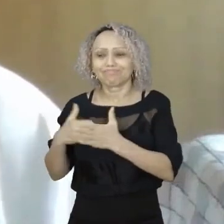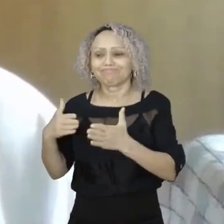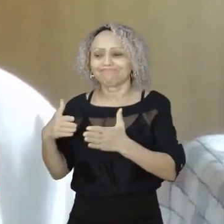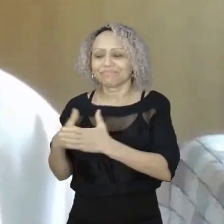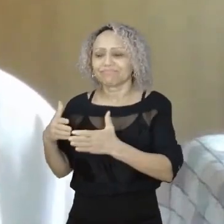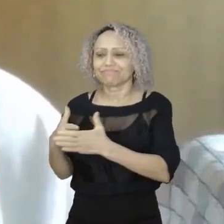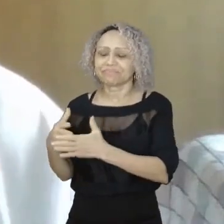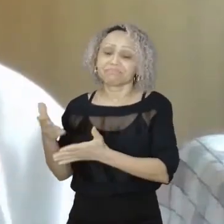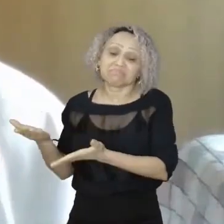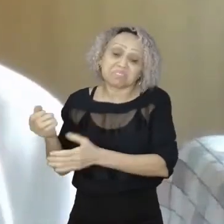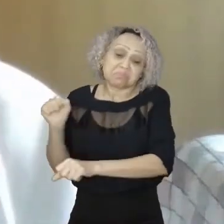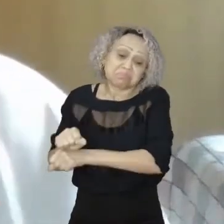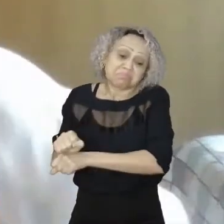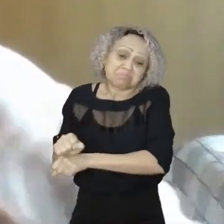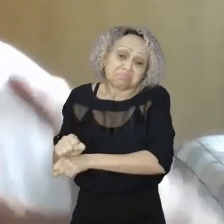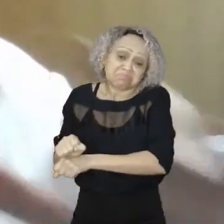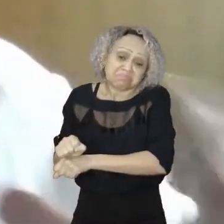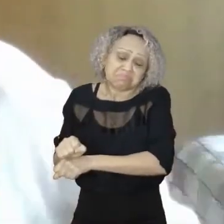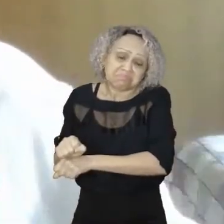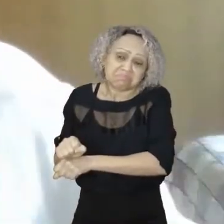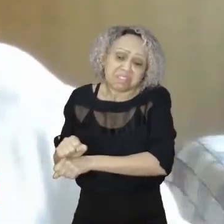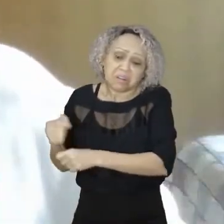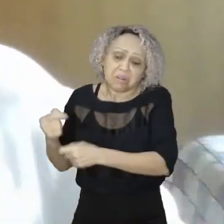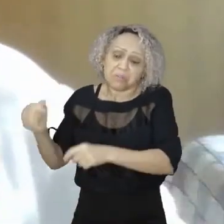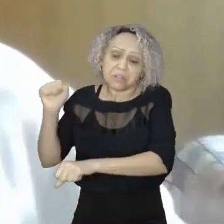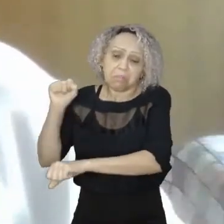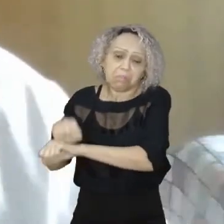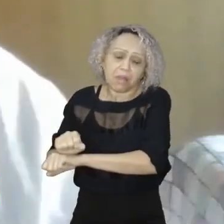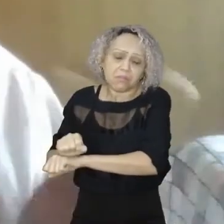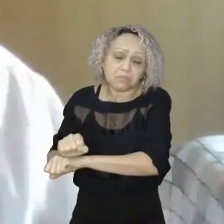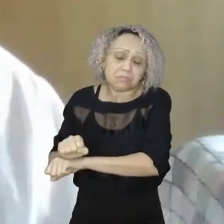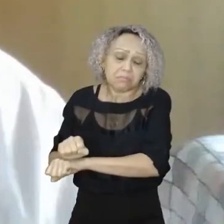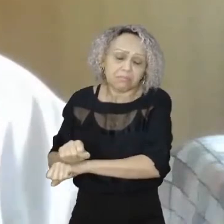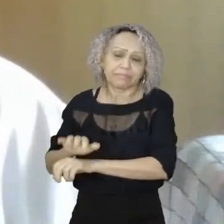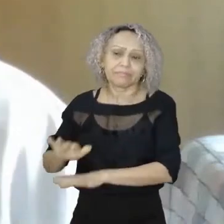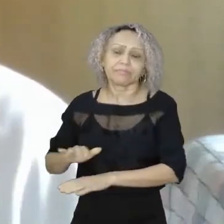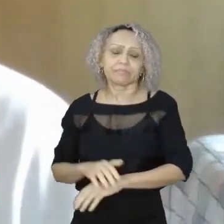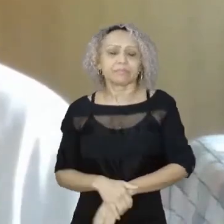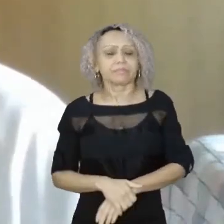que não somente essas ações as quais